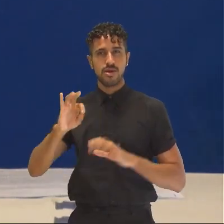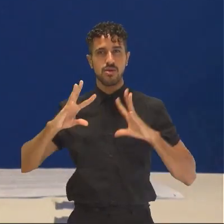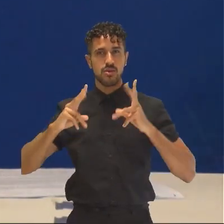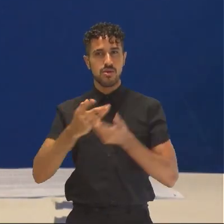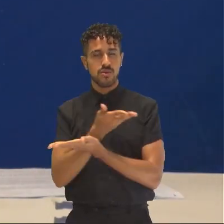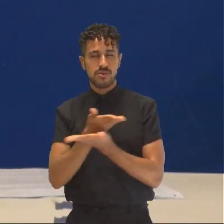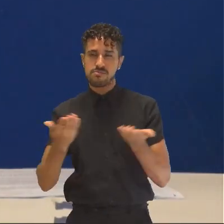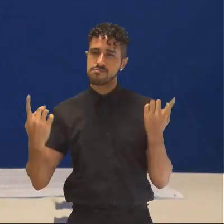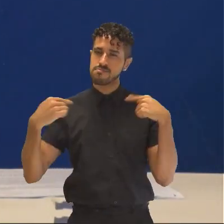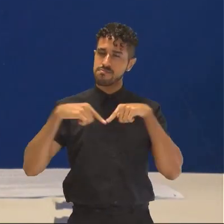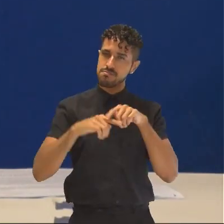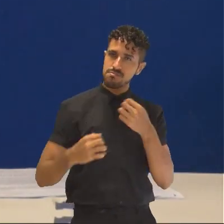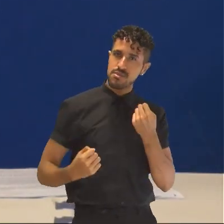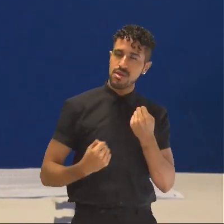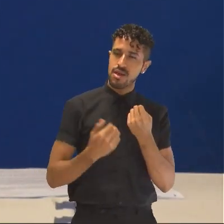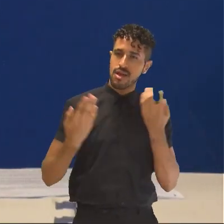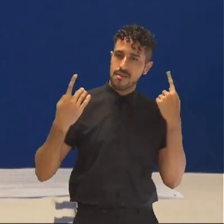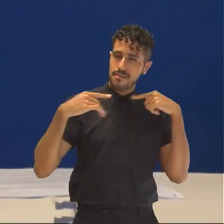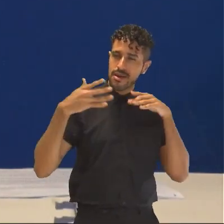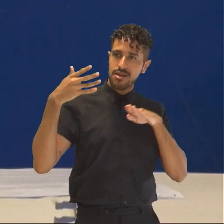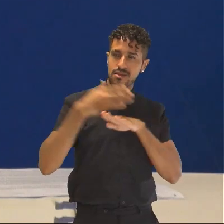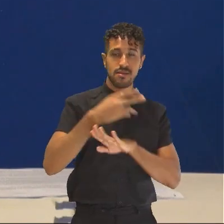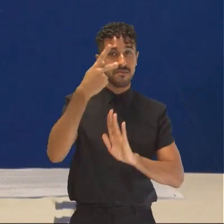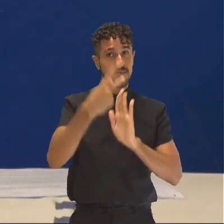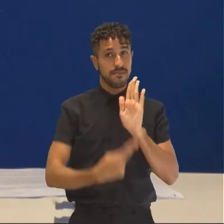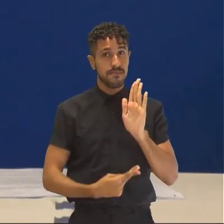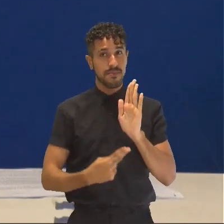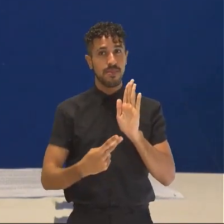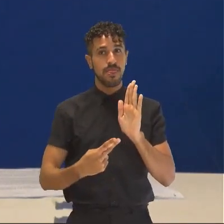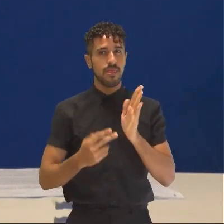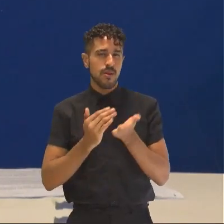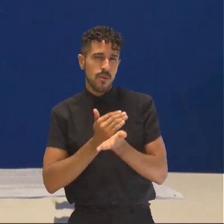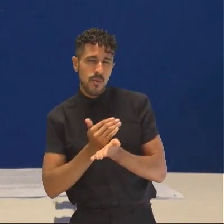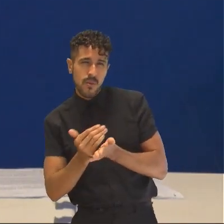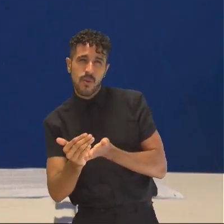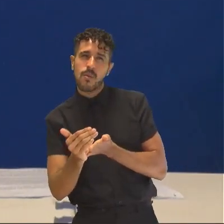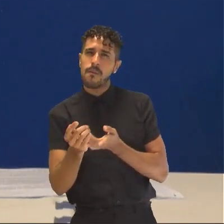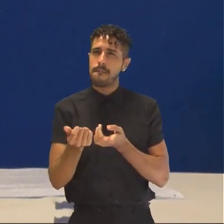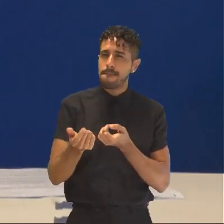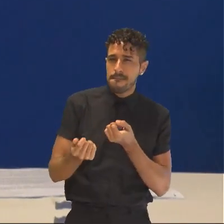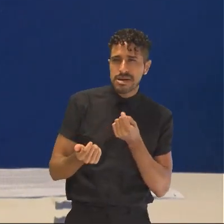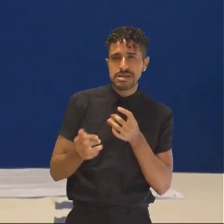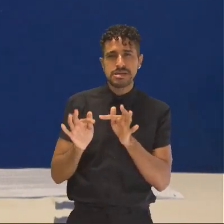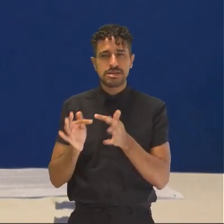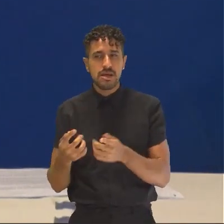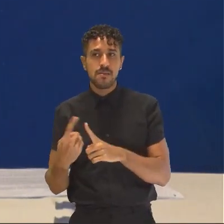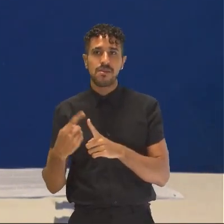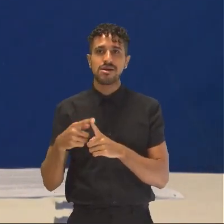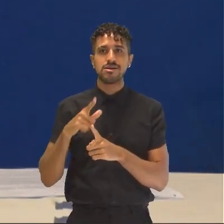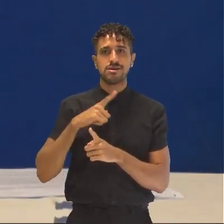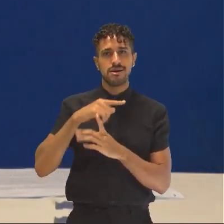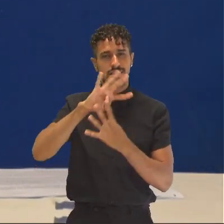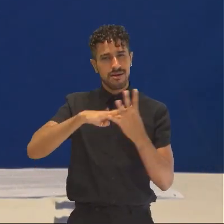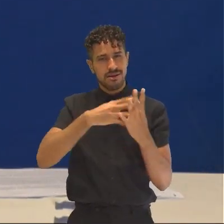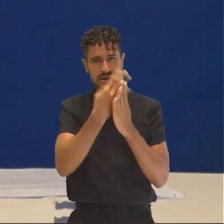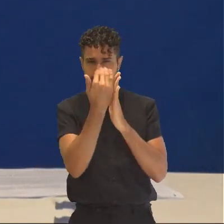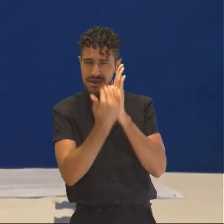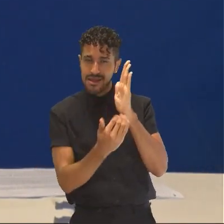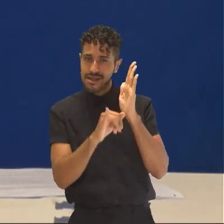que se envolveram nesse projeto. No início, estava um pouco ansioso porque tinha o cronograma do